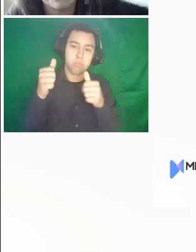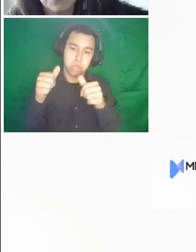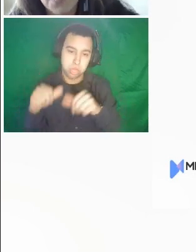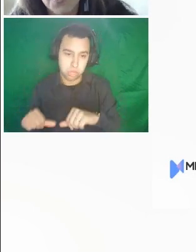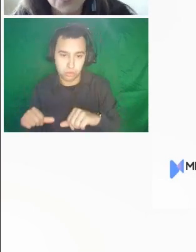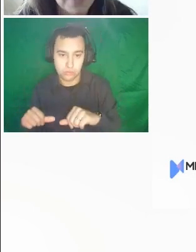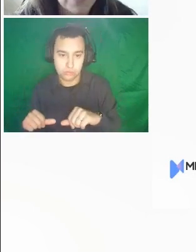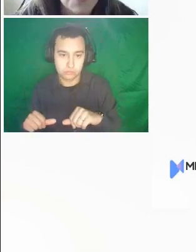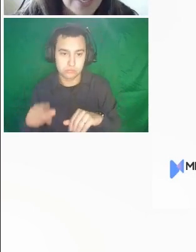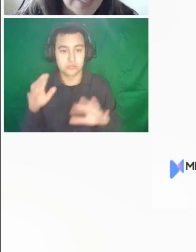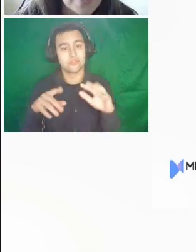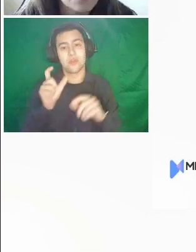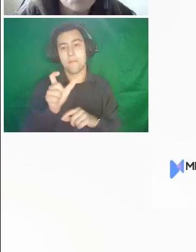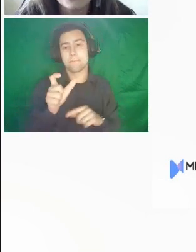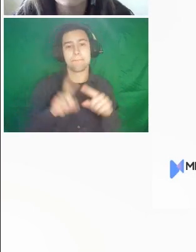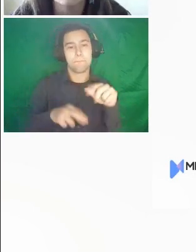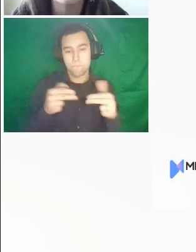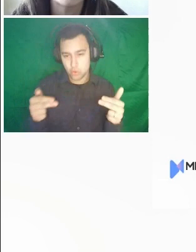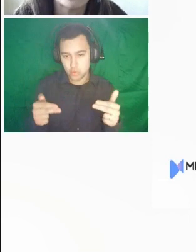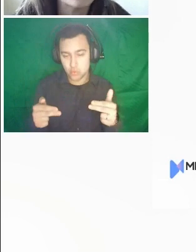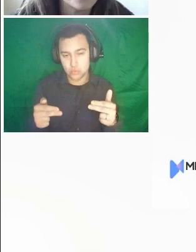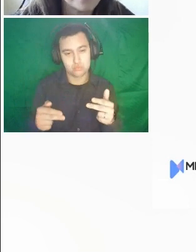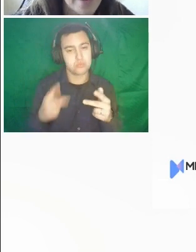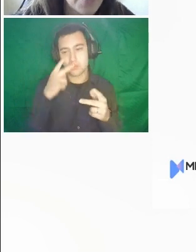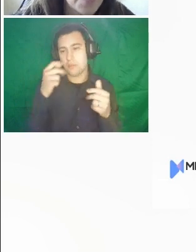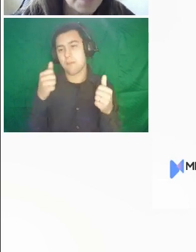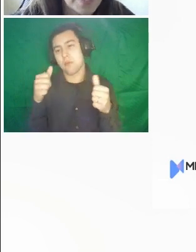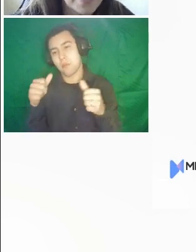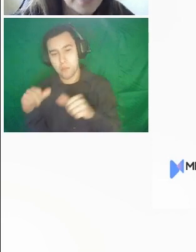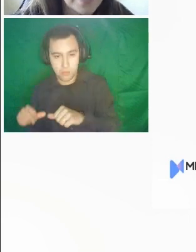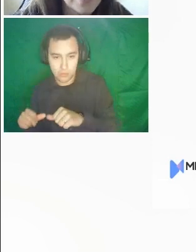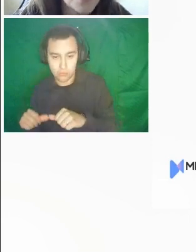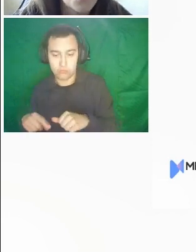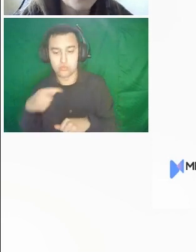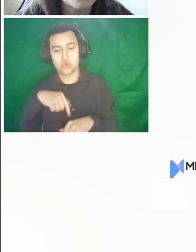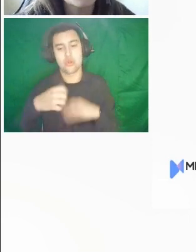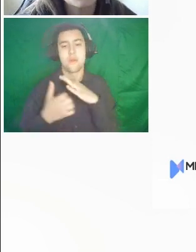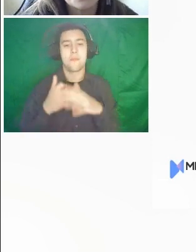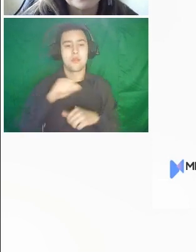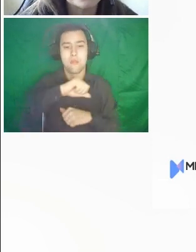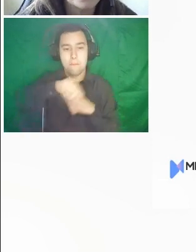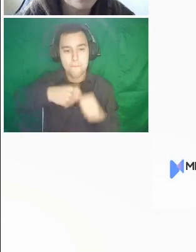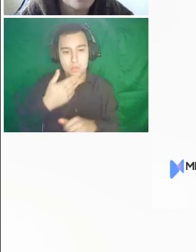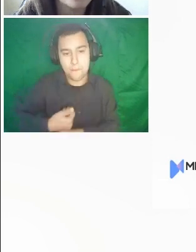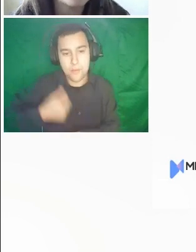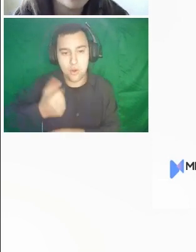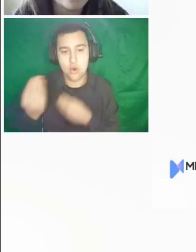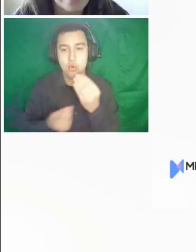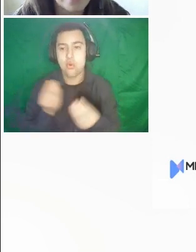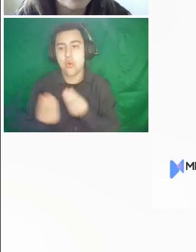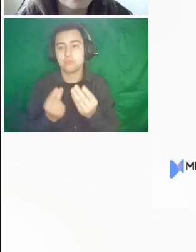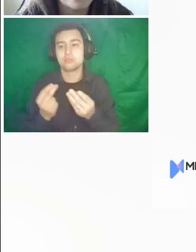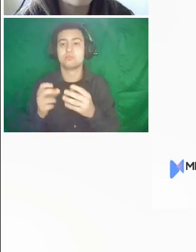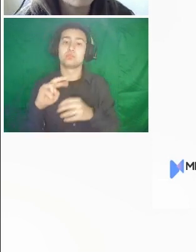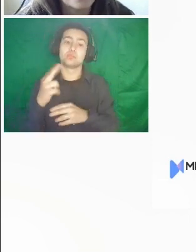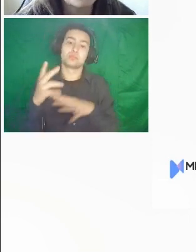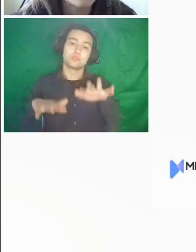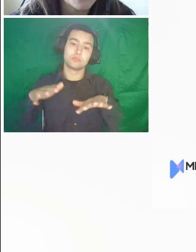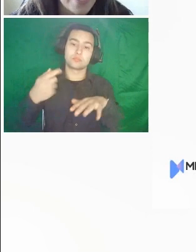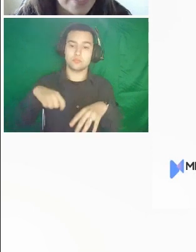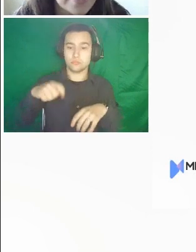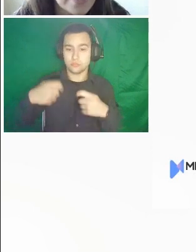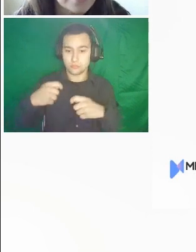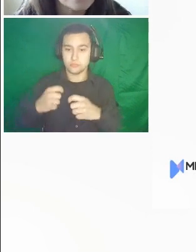ciclo de vida do produto tá no fim como que a gente vai se Reinventar como empresa ou então a gente precisa entregar eh com